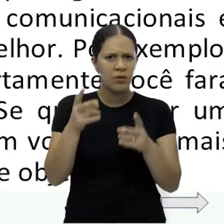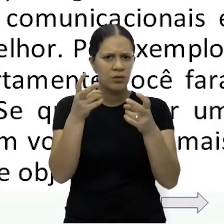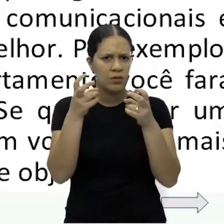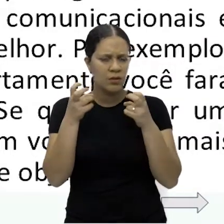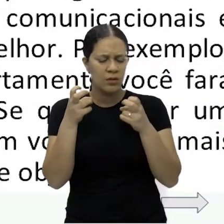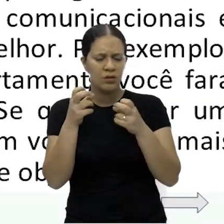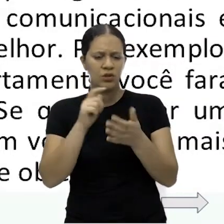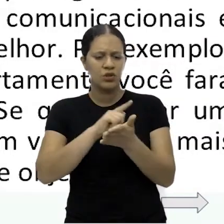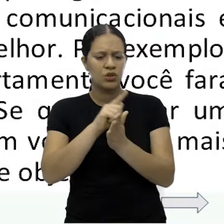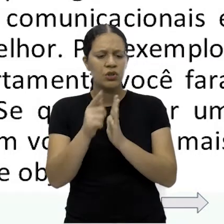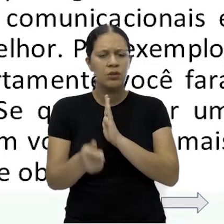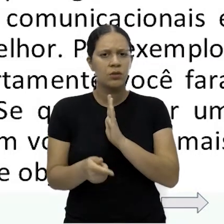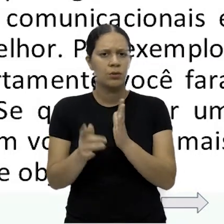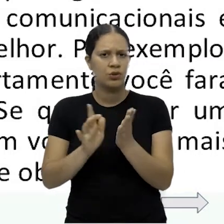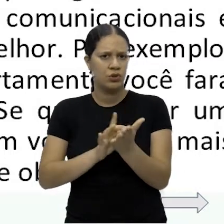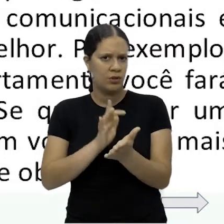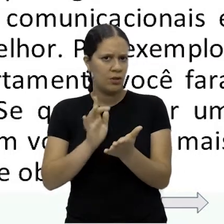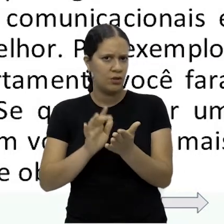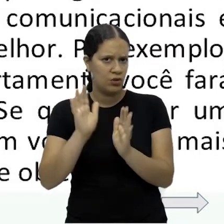falar nos gêneros digitais?